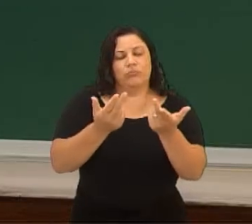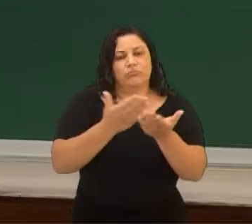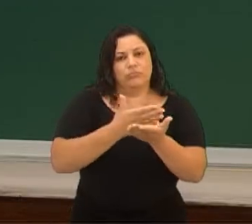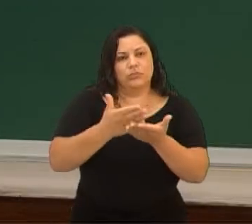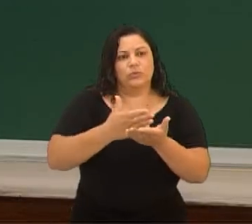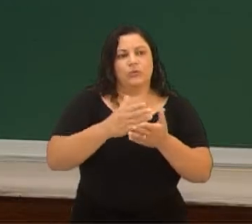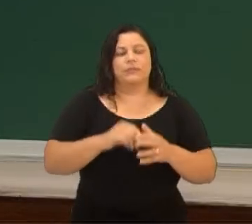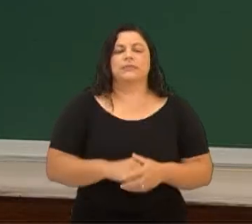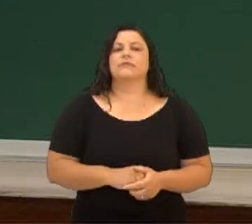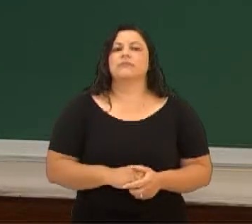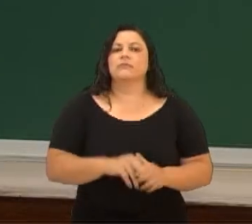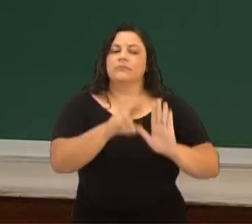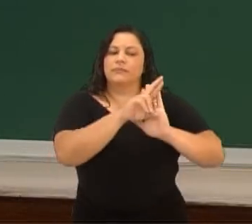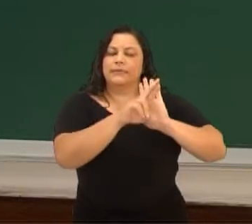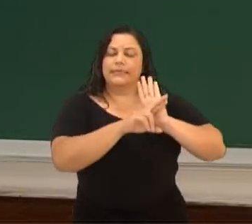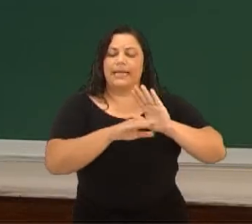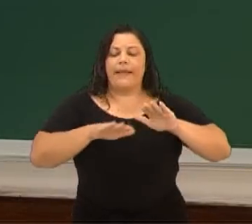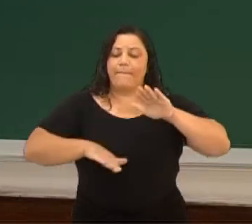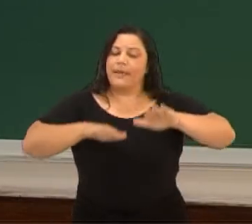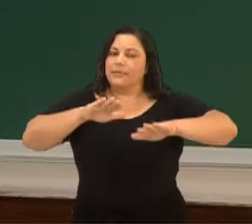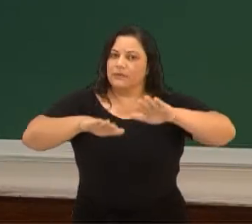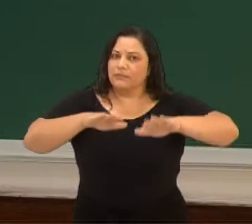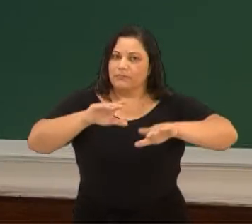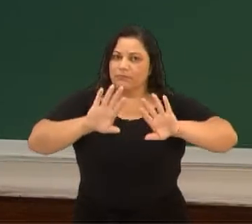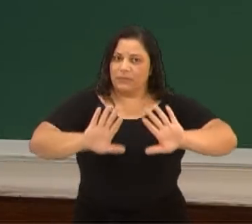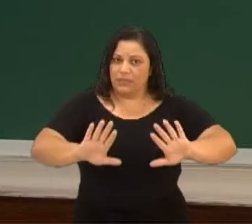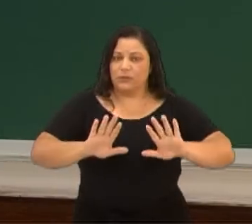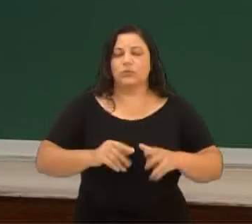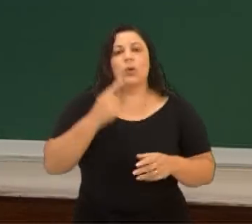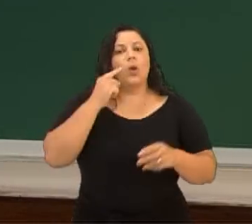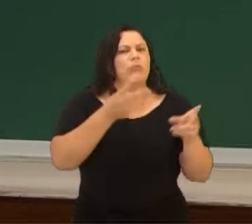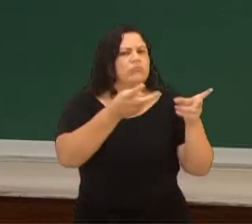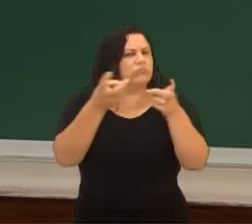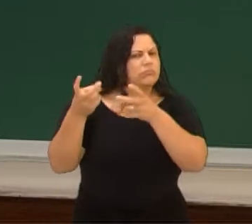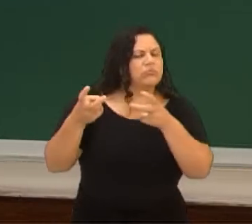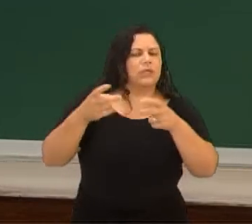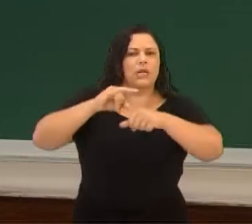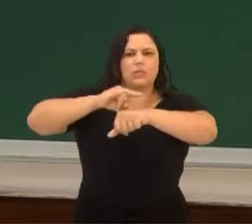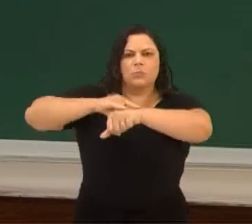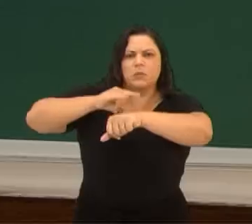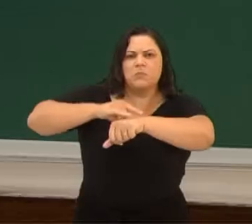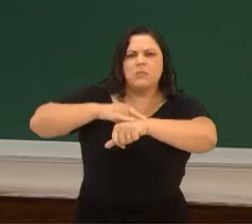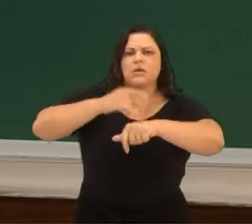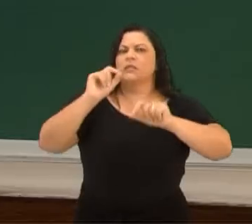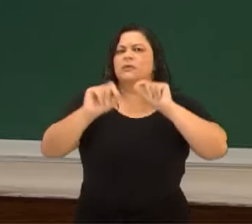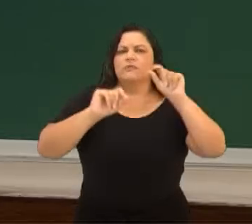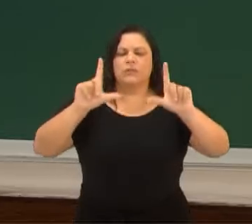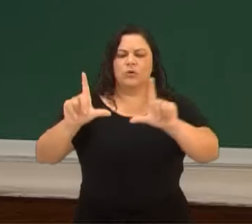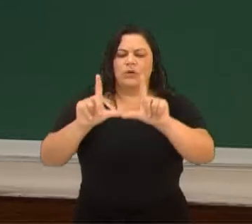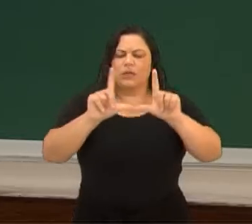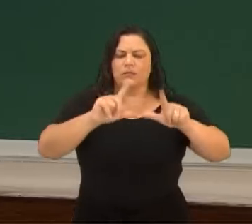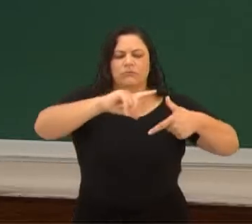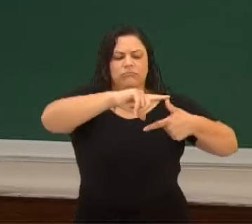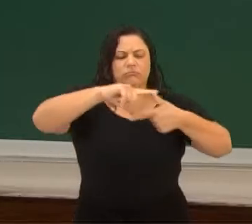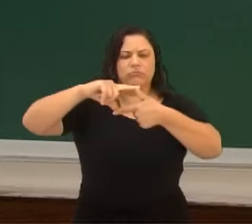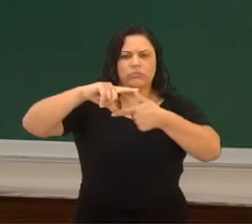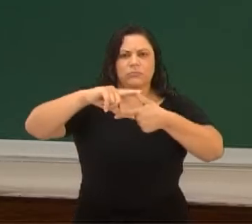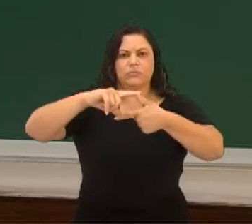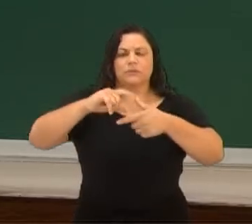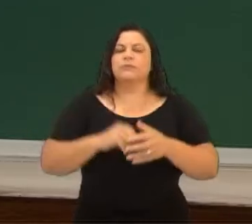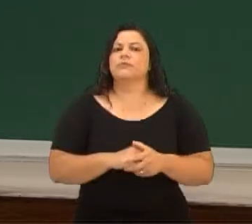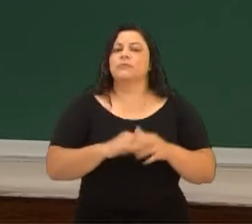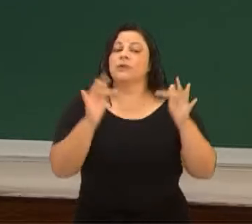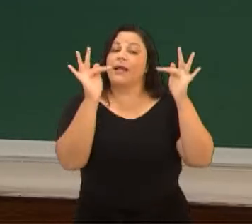ó, vamos calcular o piso do banheiro. Analisa o banheiro, vê se é quadrado, se ele é retângulo, joga na